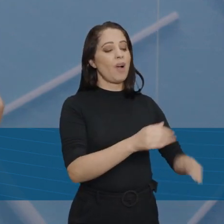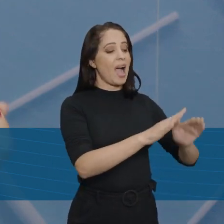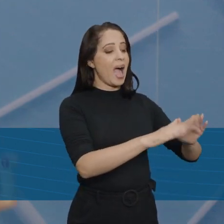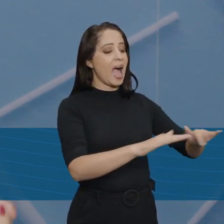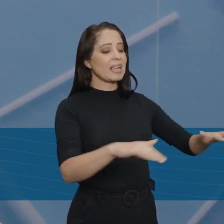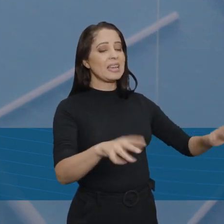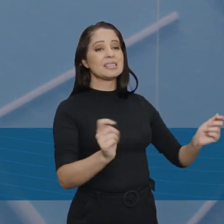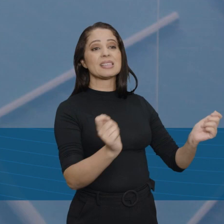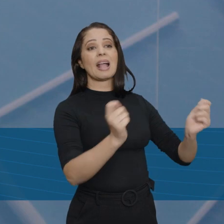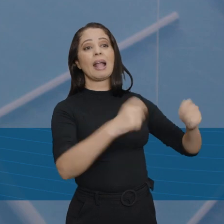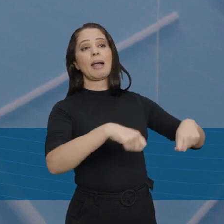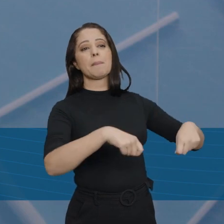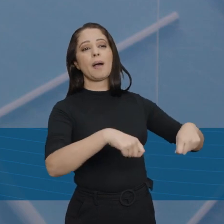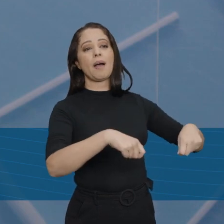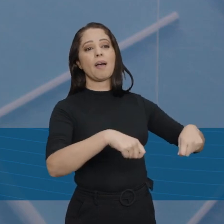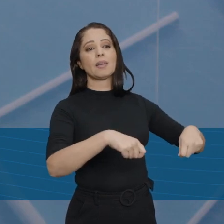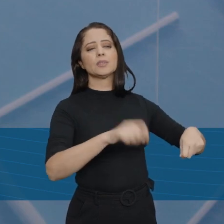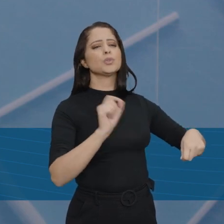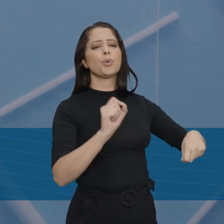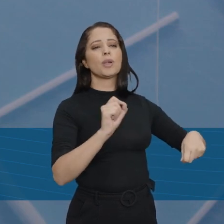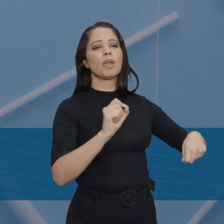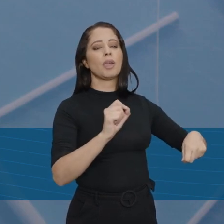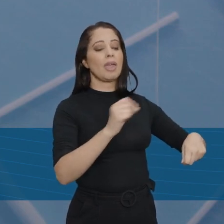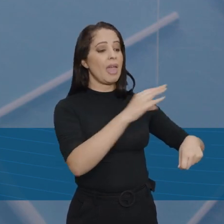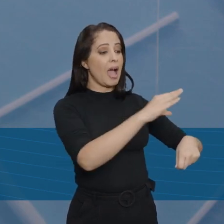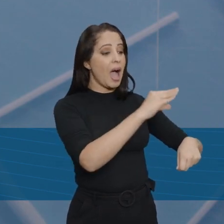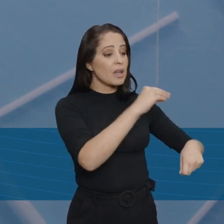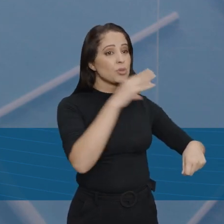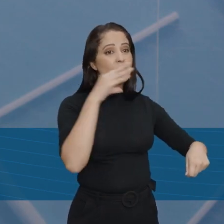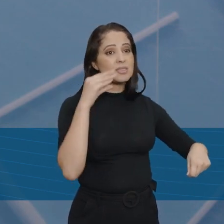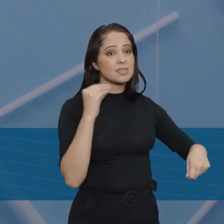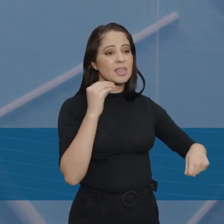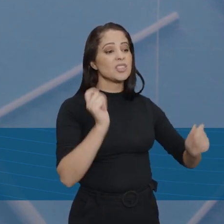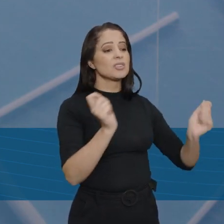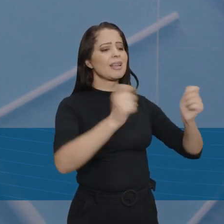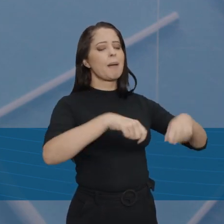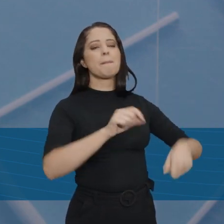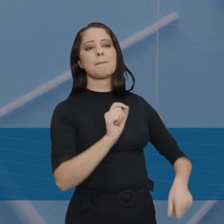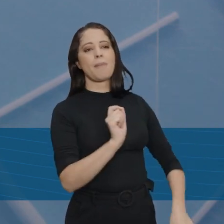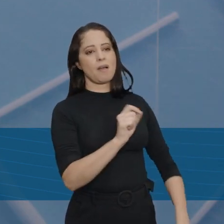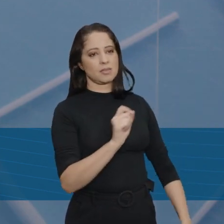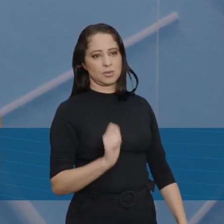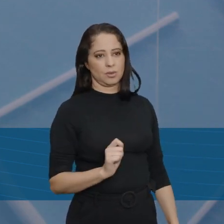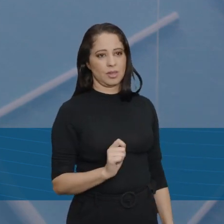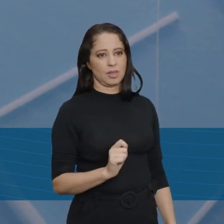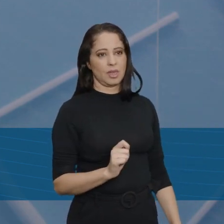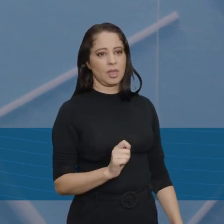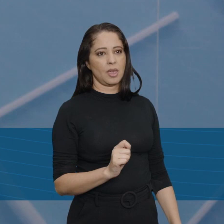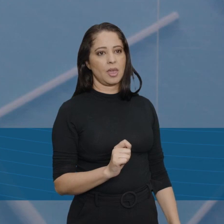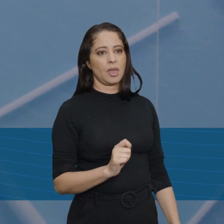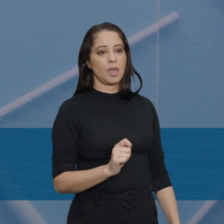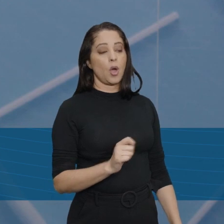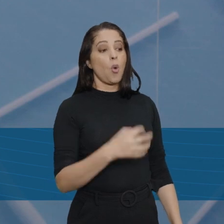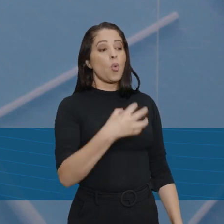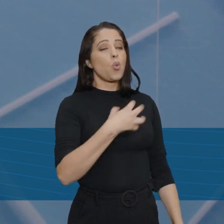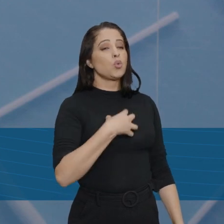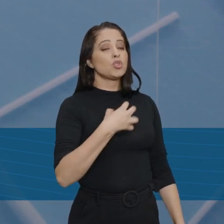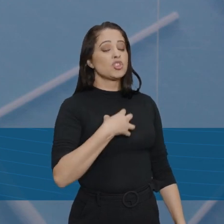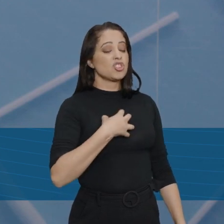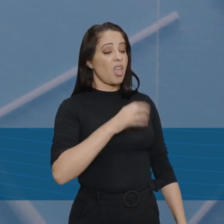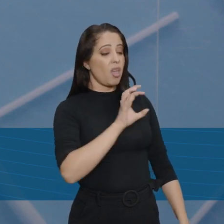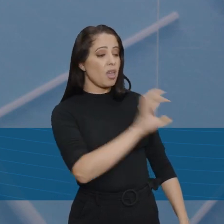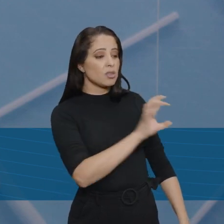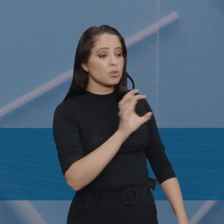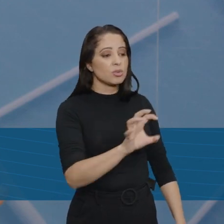a criança ainda é capaz de fazer, o que o jovem ainda é capaz de fazer, ainda é muito rudimentar, né? A personalidade está se